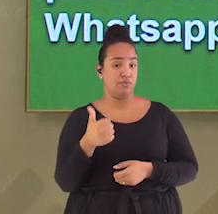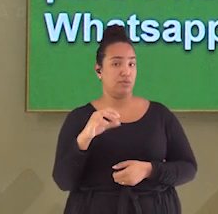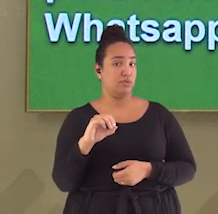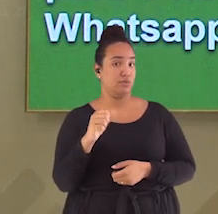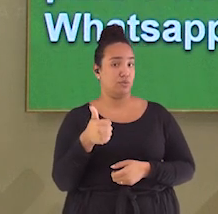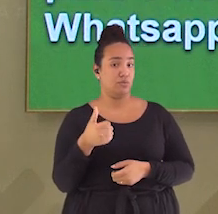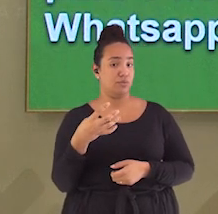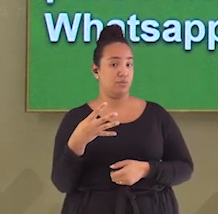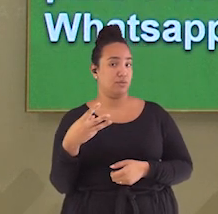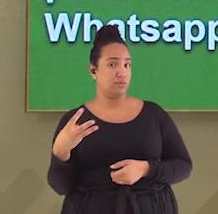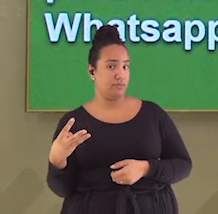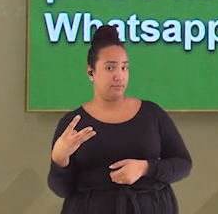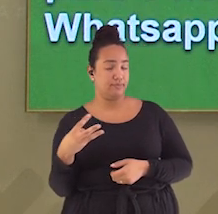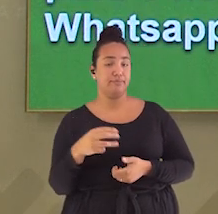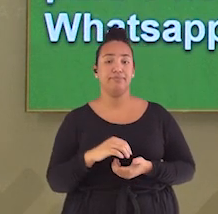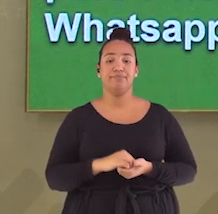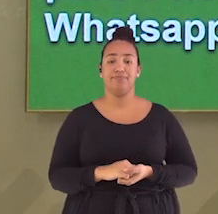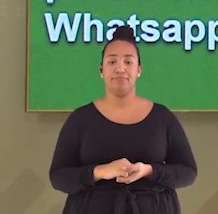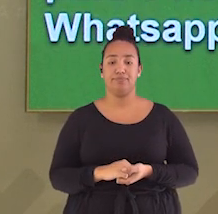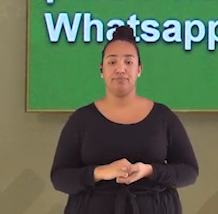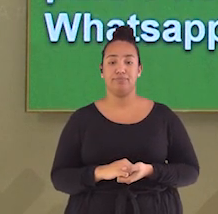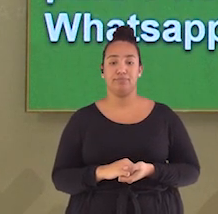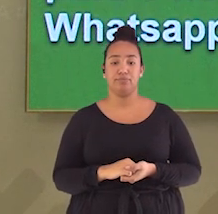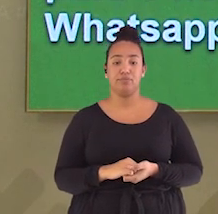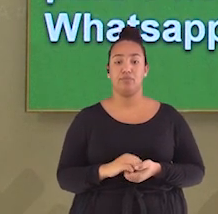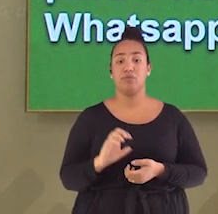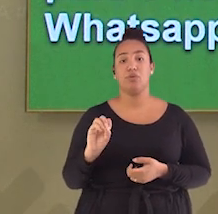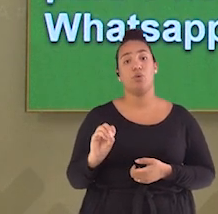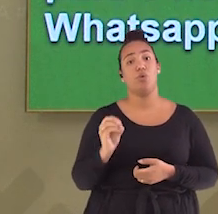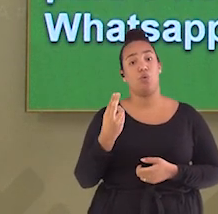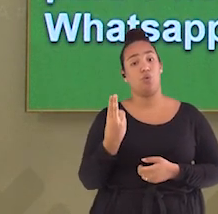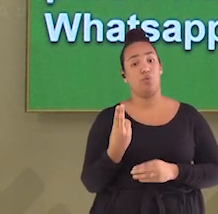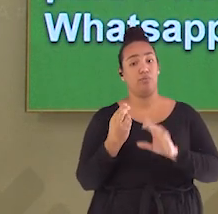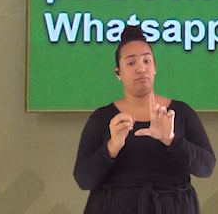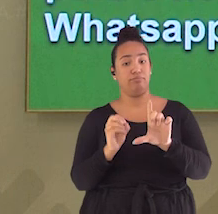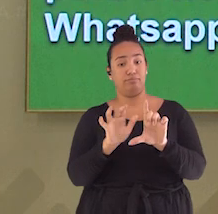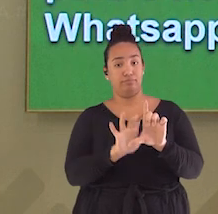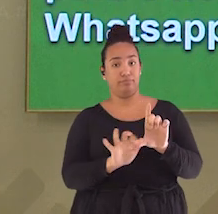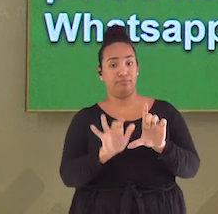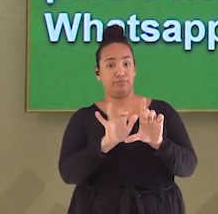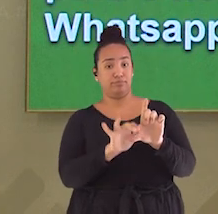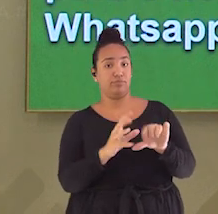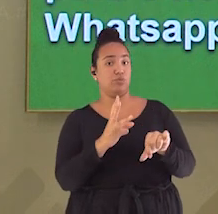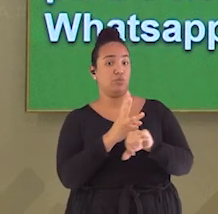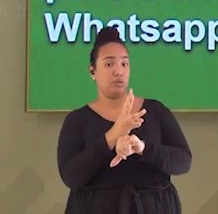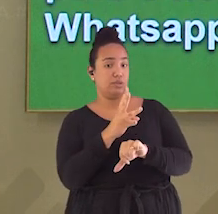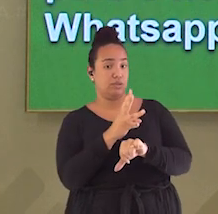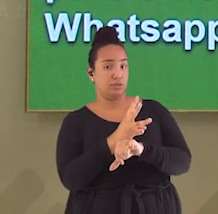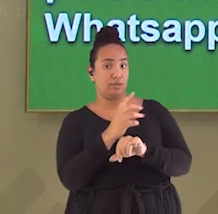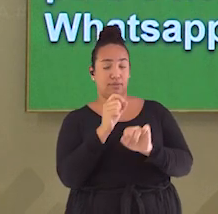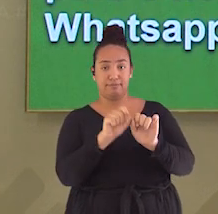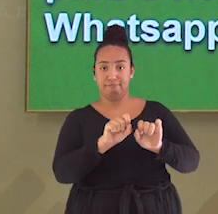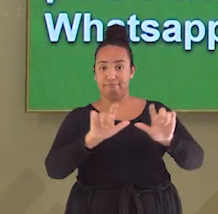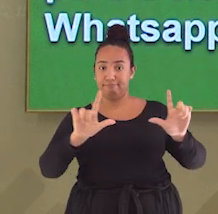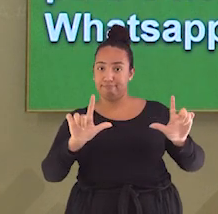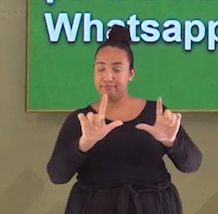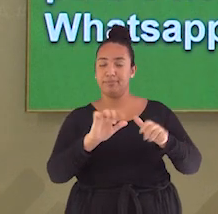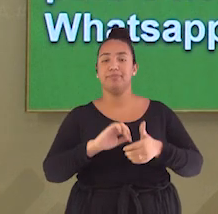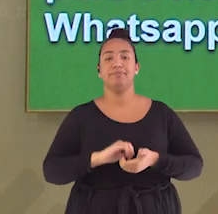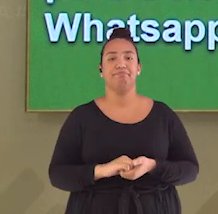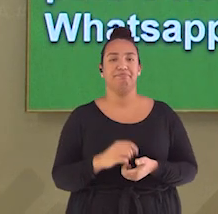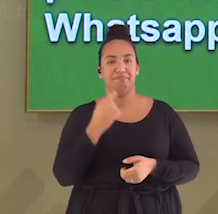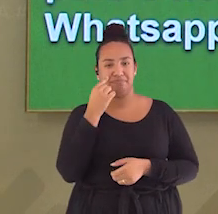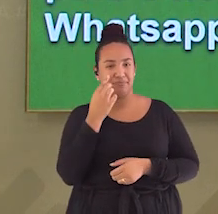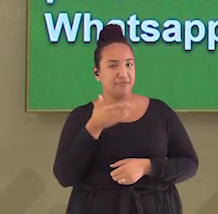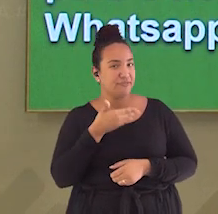99661 0143 ou faça a leitura do QR Code do WhatsApp, que é este daqui. É fácil, não é